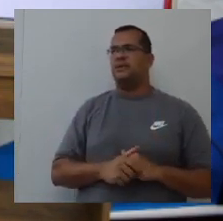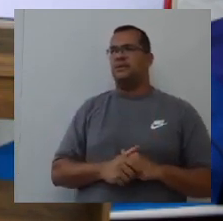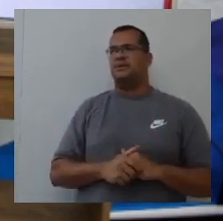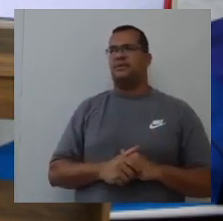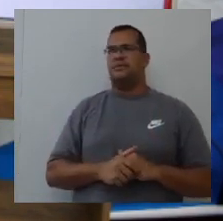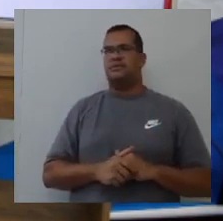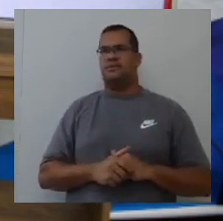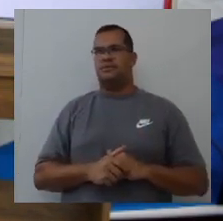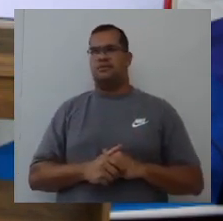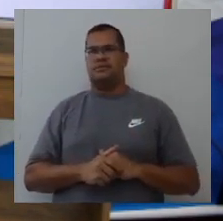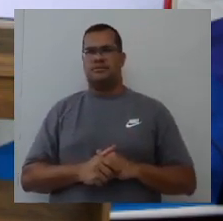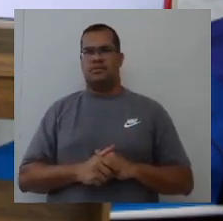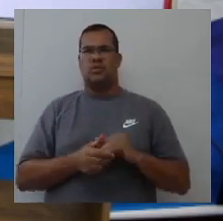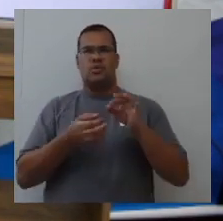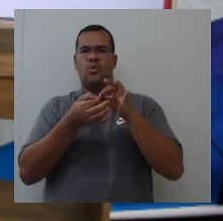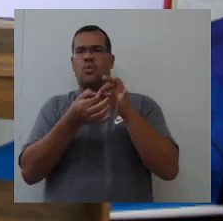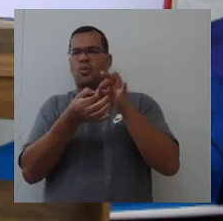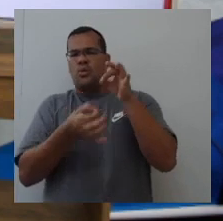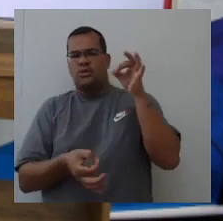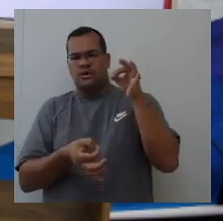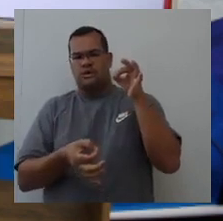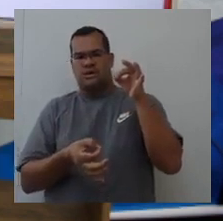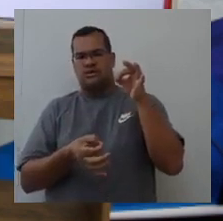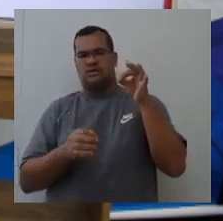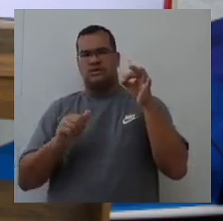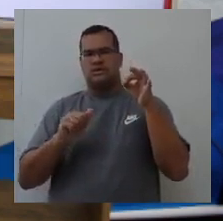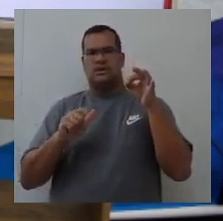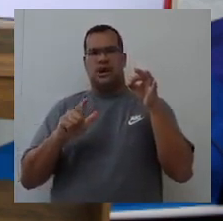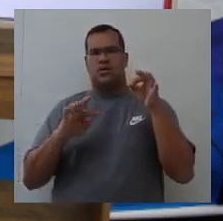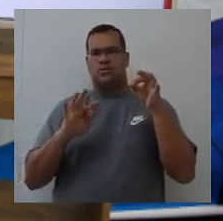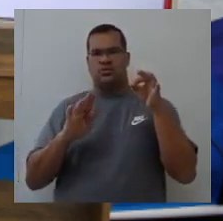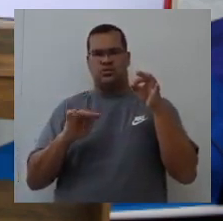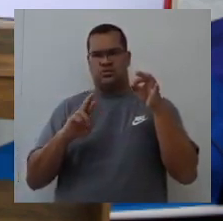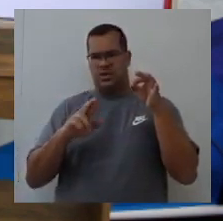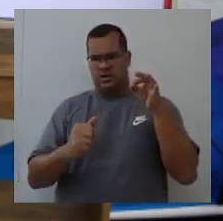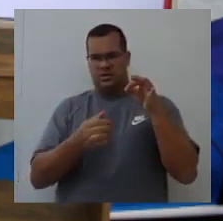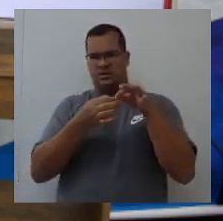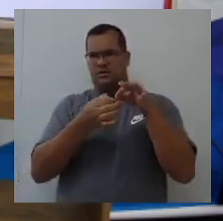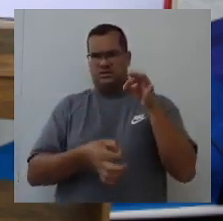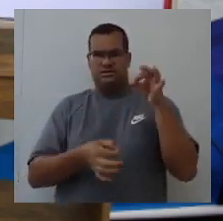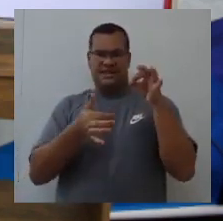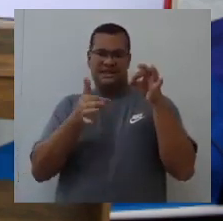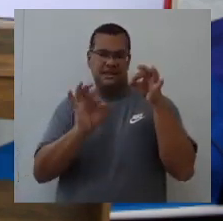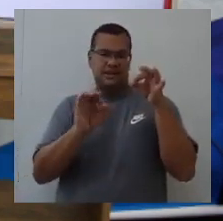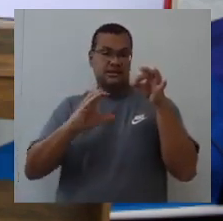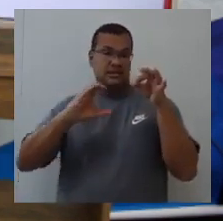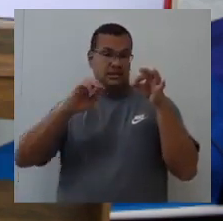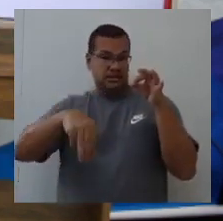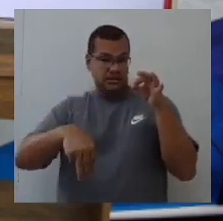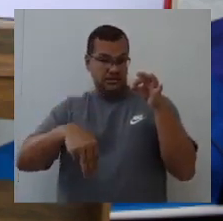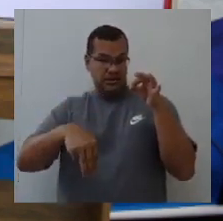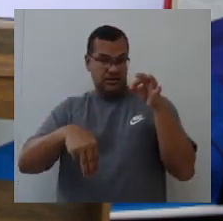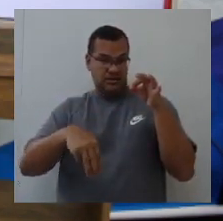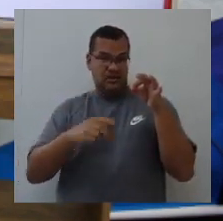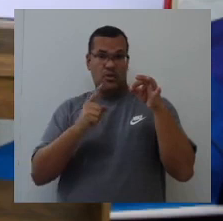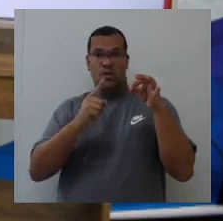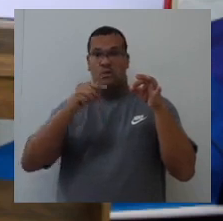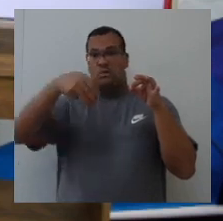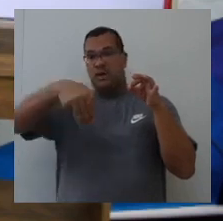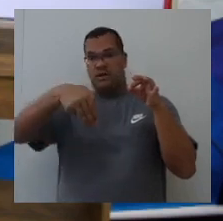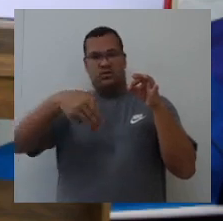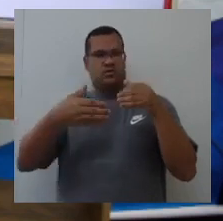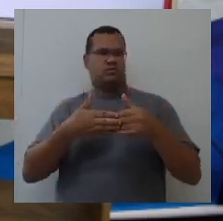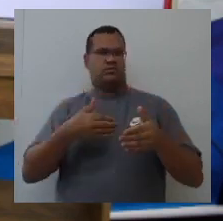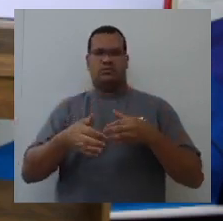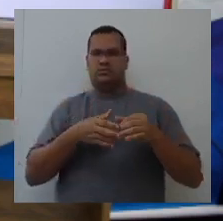Se eu tenho uma unidade qualquer de altura, essa unidade aqui pode ser 10 centímetros, ela pode ser 1 metro, ela pode ser o